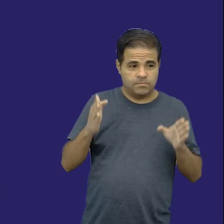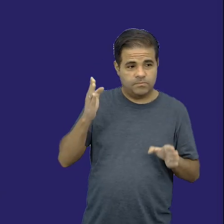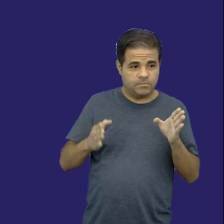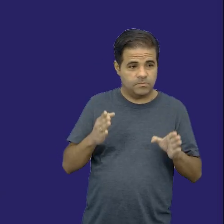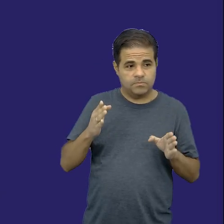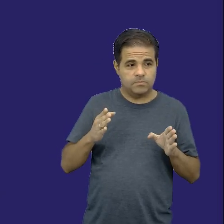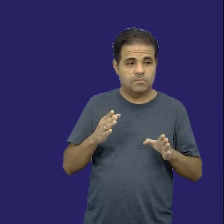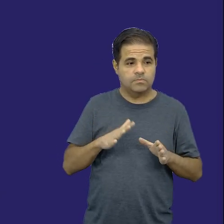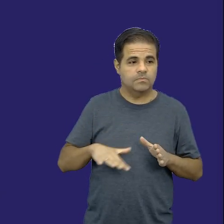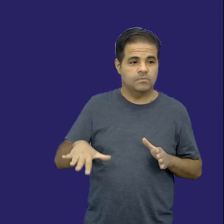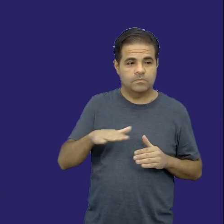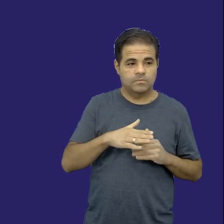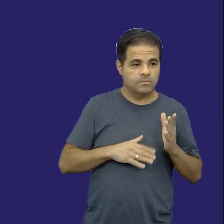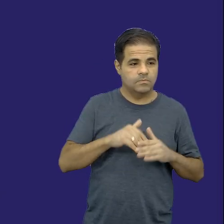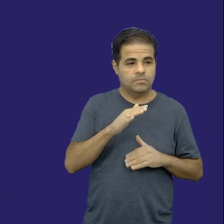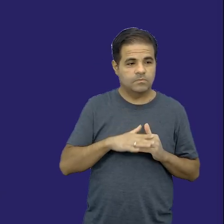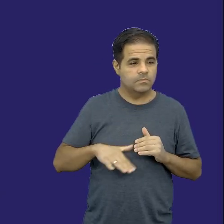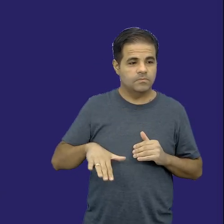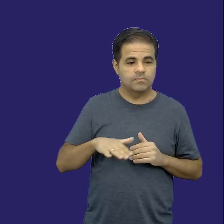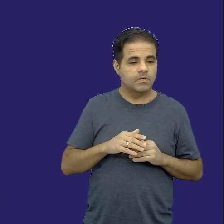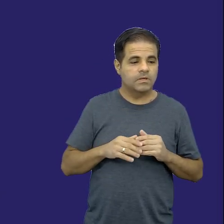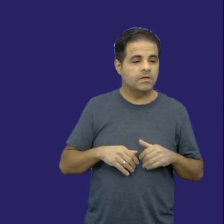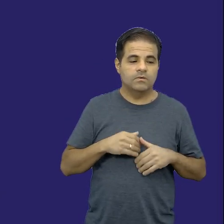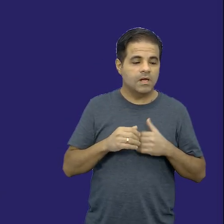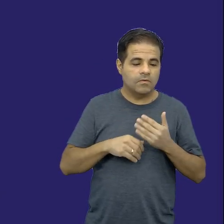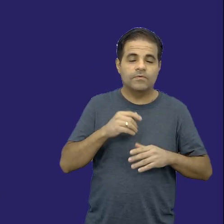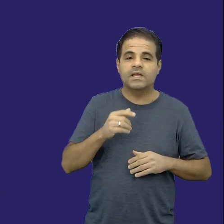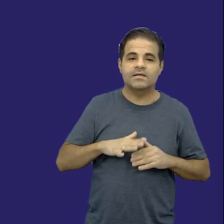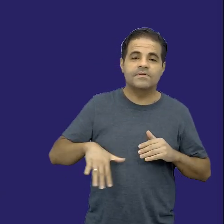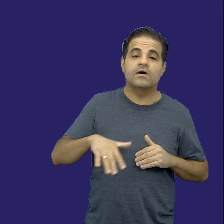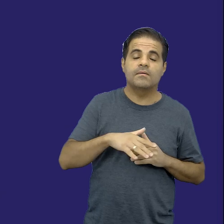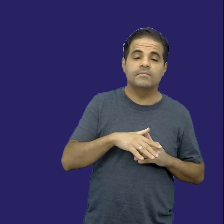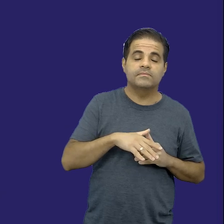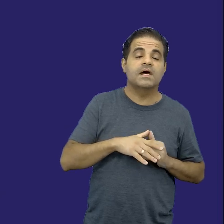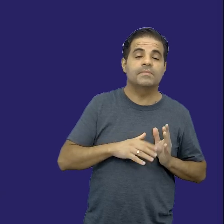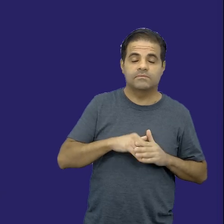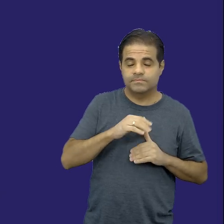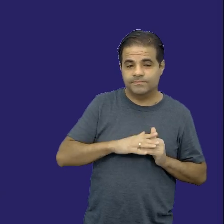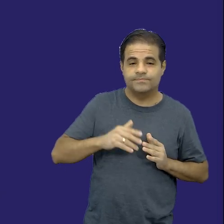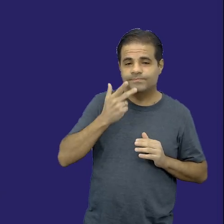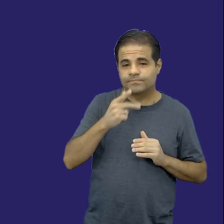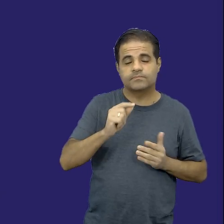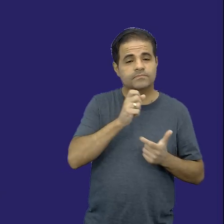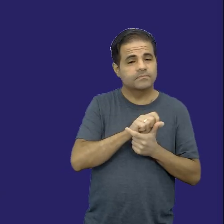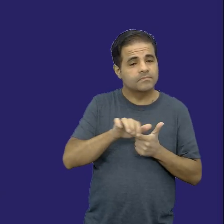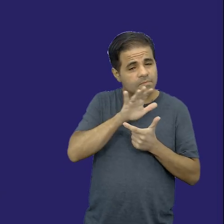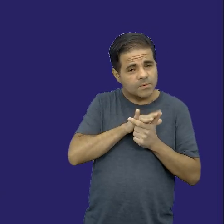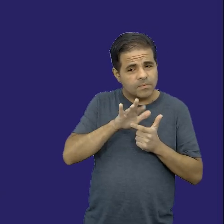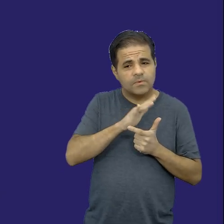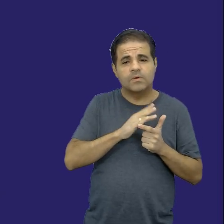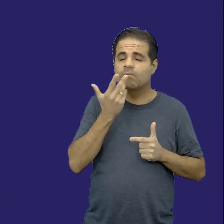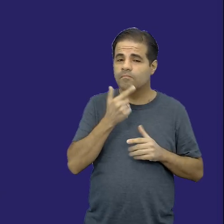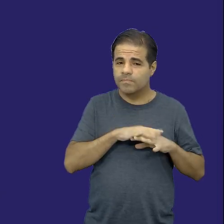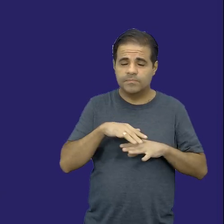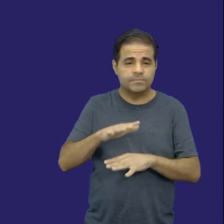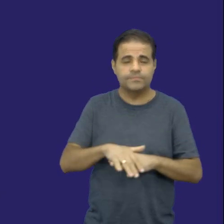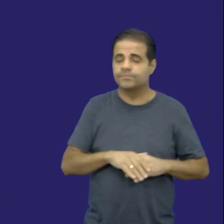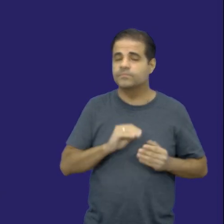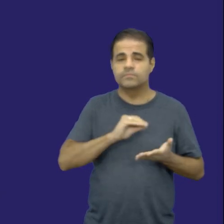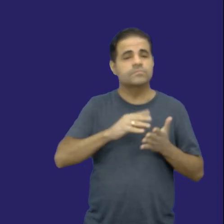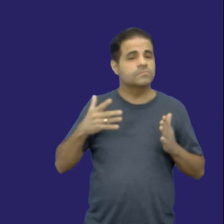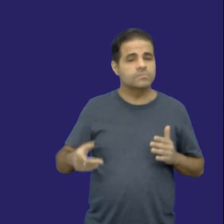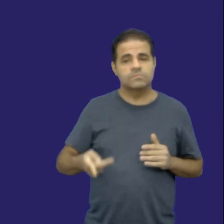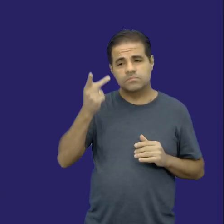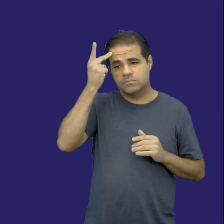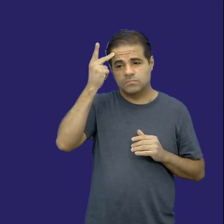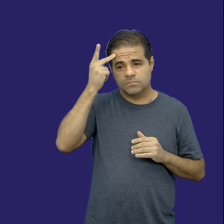momento, eu trouxe aqui revisitar conceitos e ideias sobre o letramento matemático assumidos no currículo